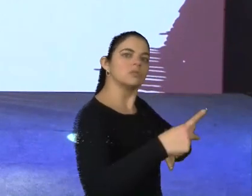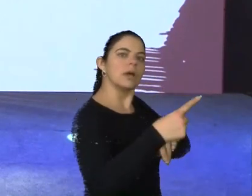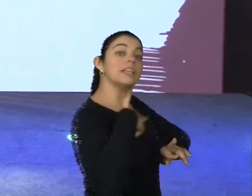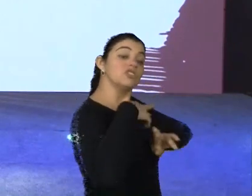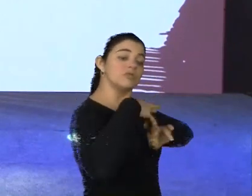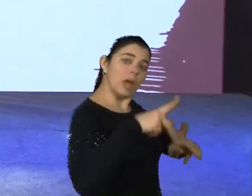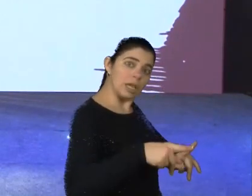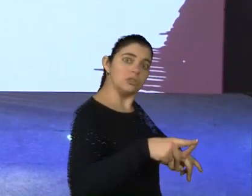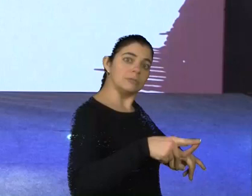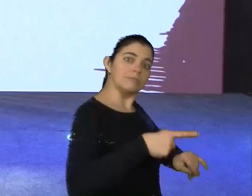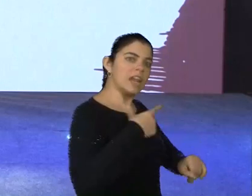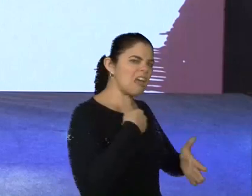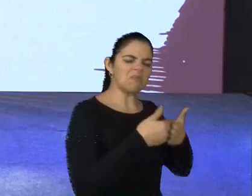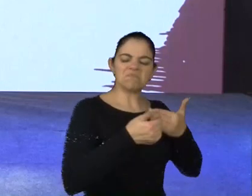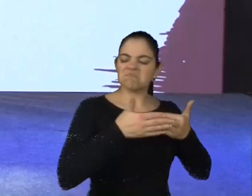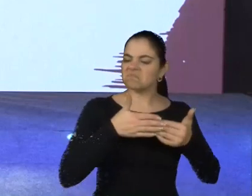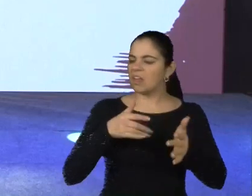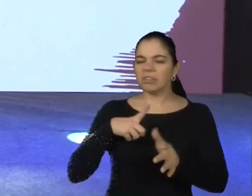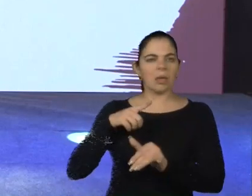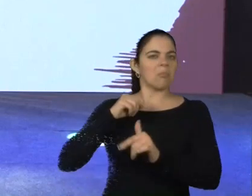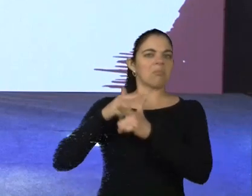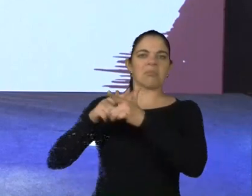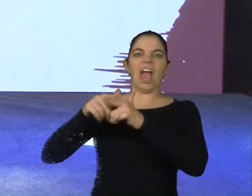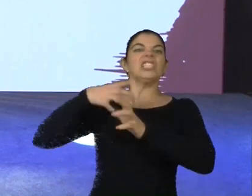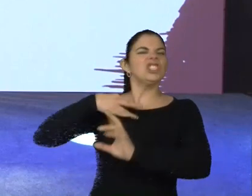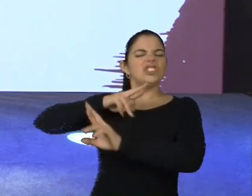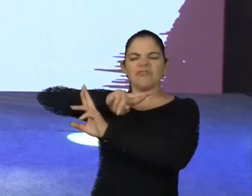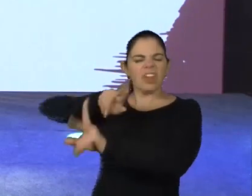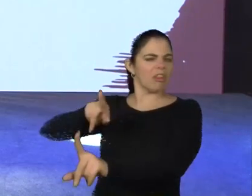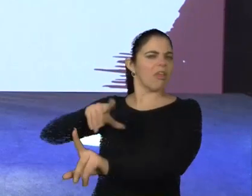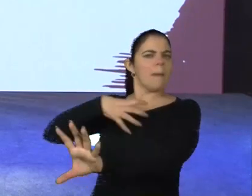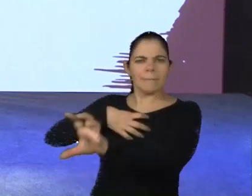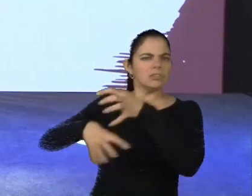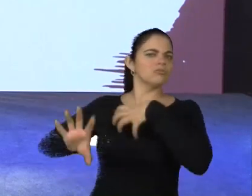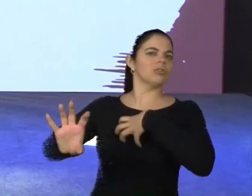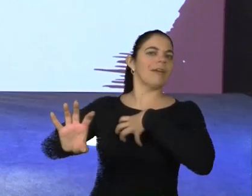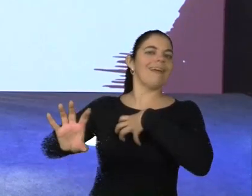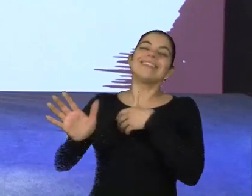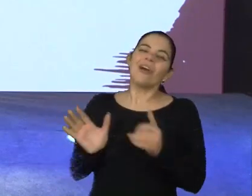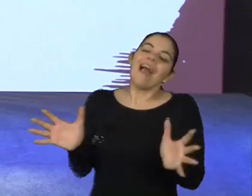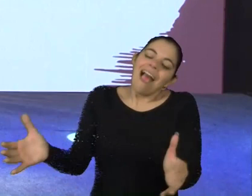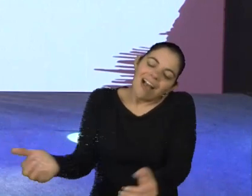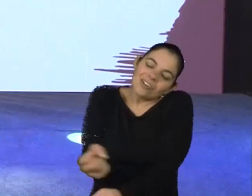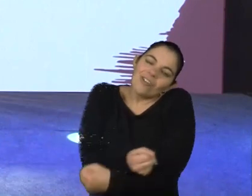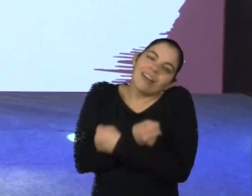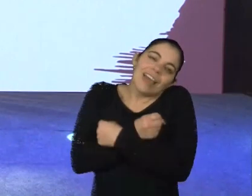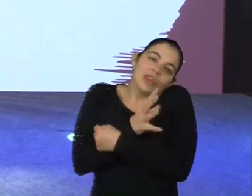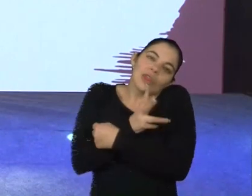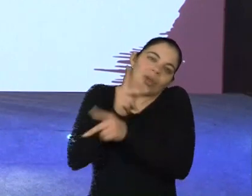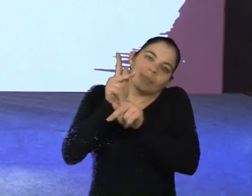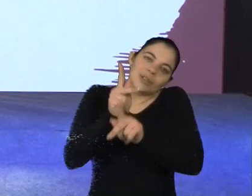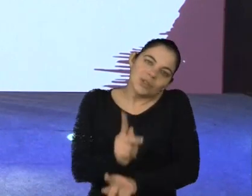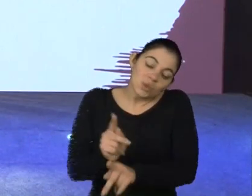diferença, independente do que seja. E isso com tudo. Então, é acolher todos os seres aqui